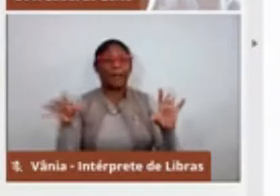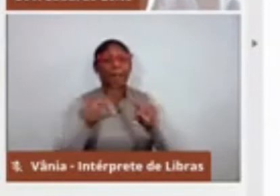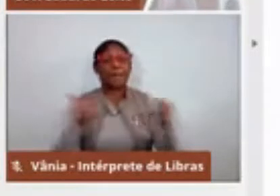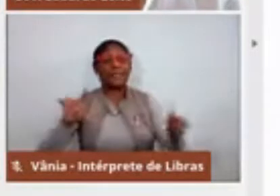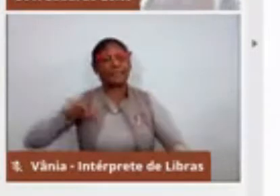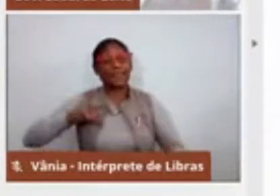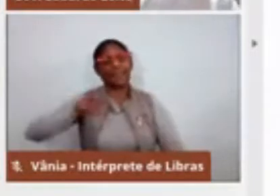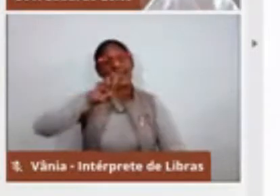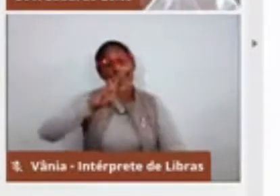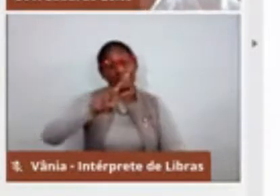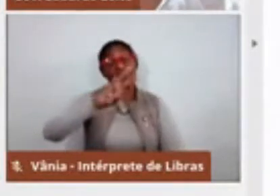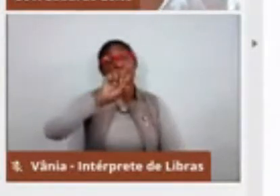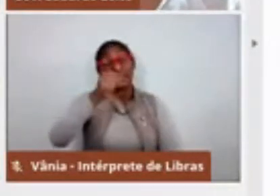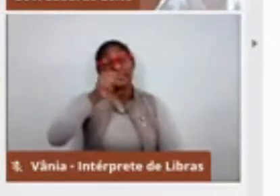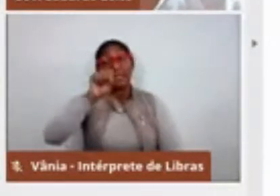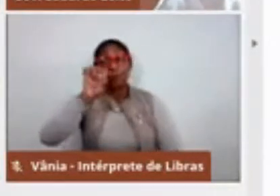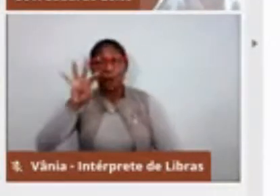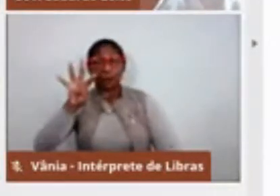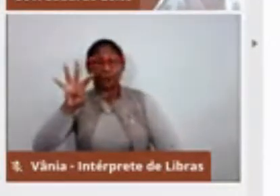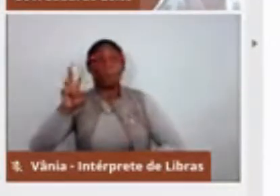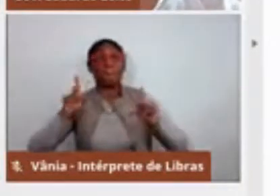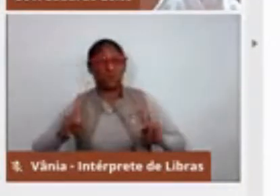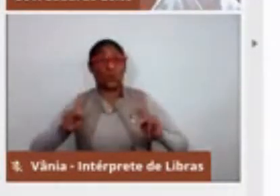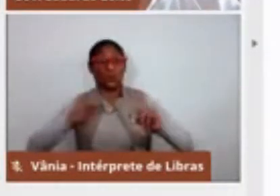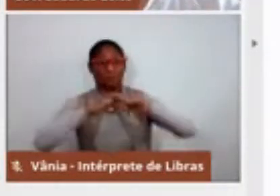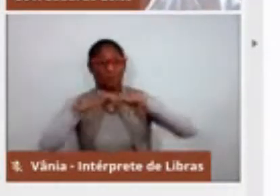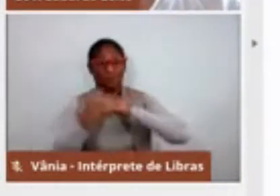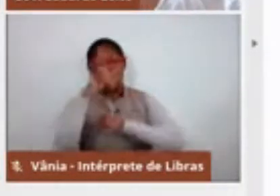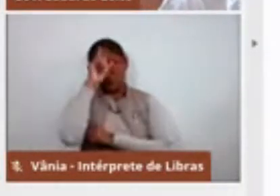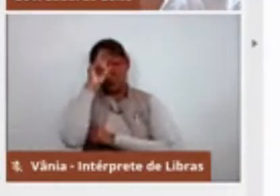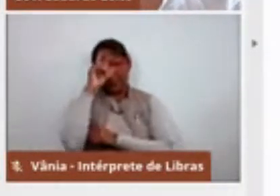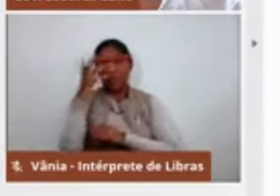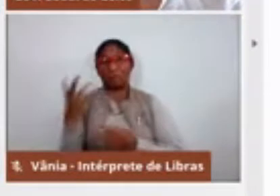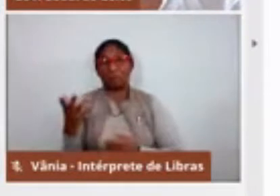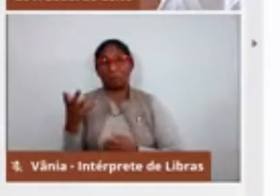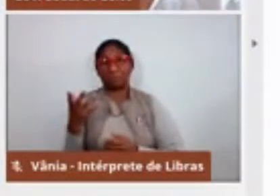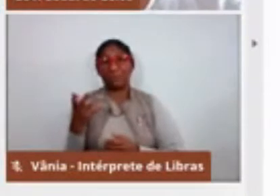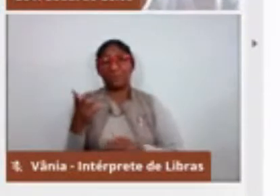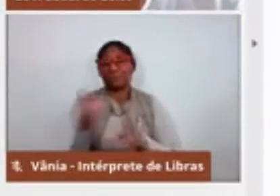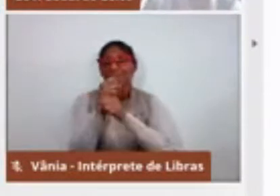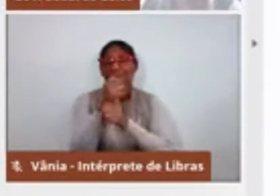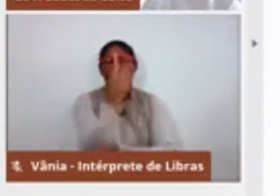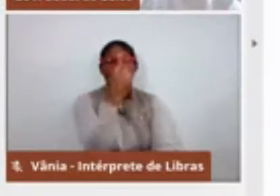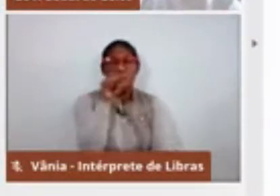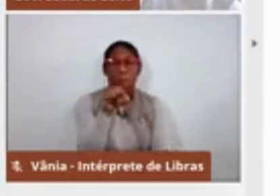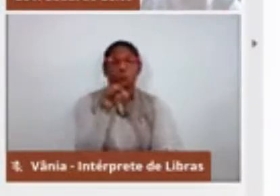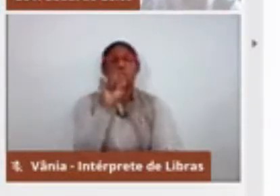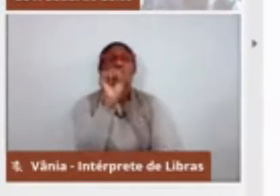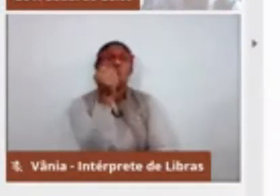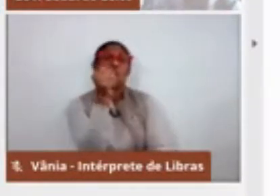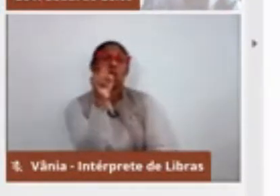384 leitos ocupados por paciente confirmado para o coronavírus, ou era 1,8 leito livre para cada leito ocupado, e